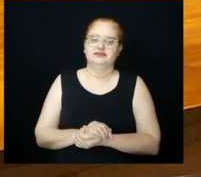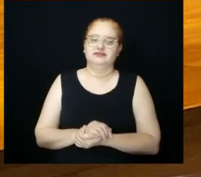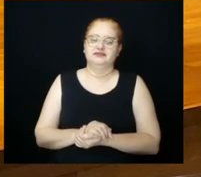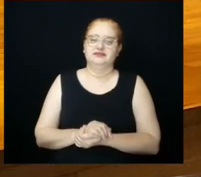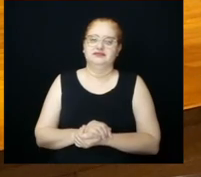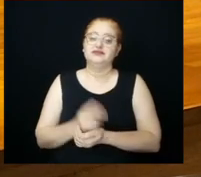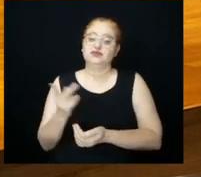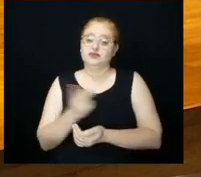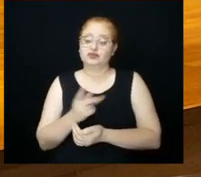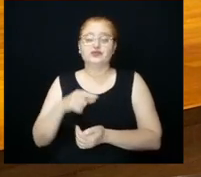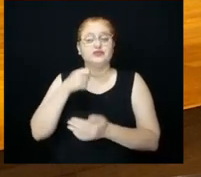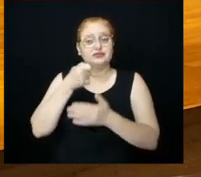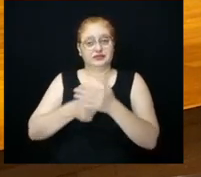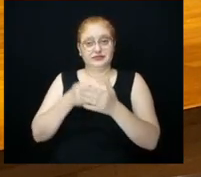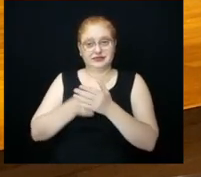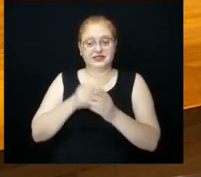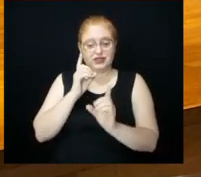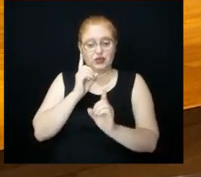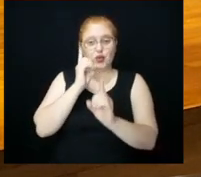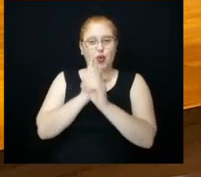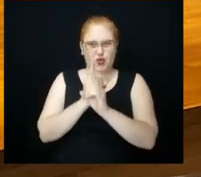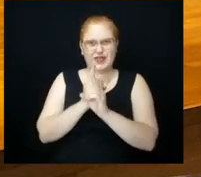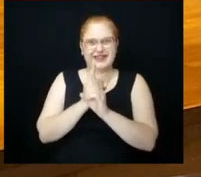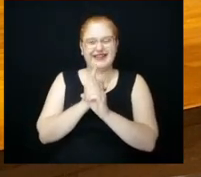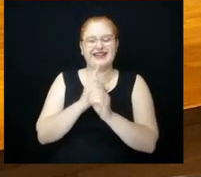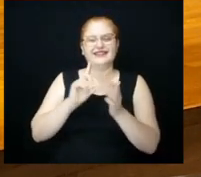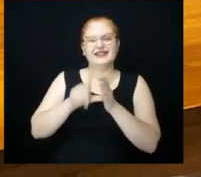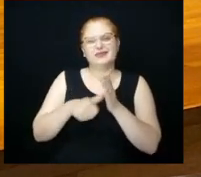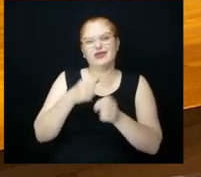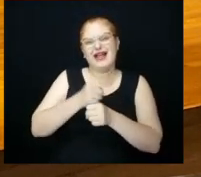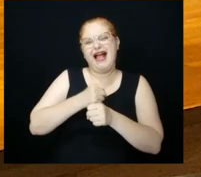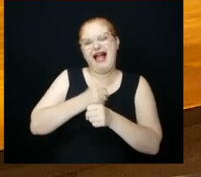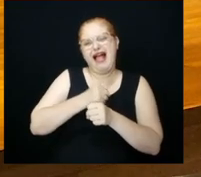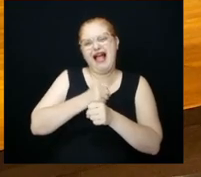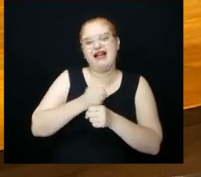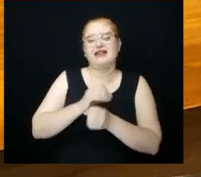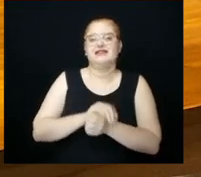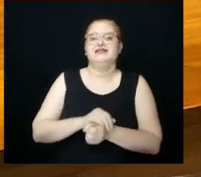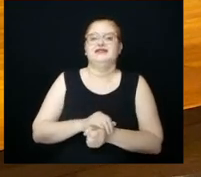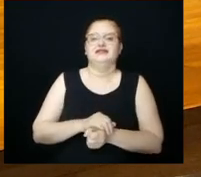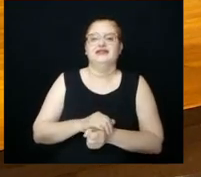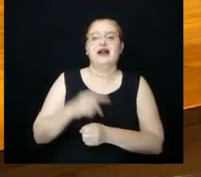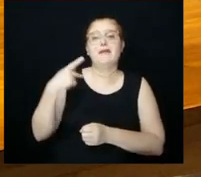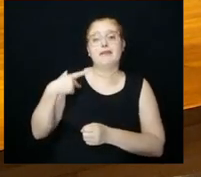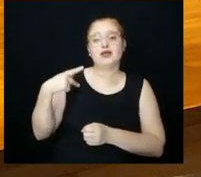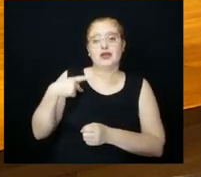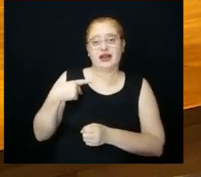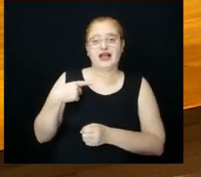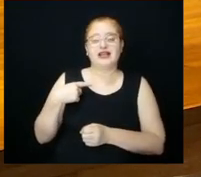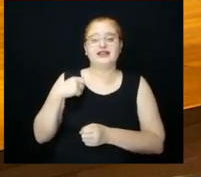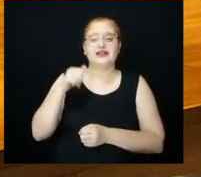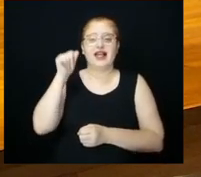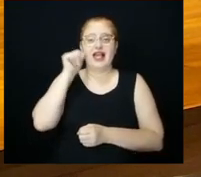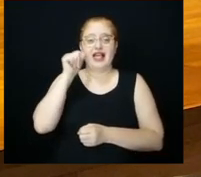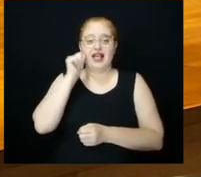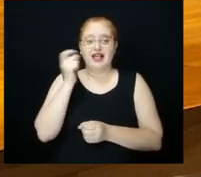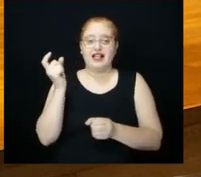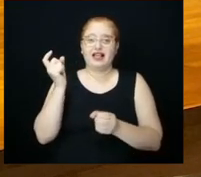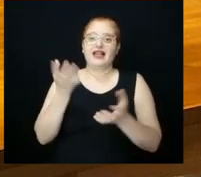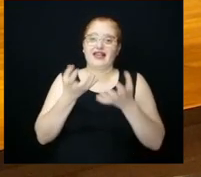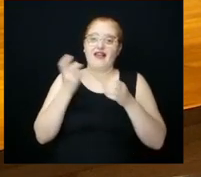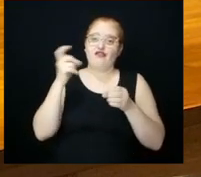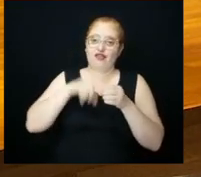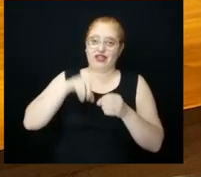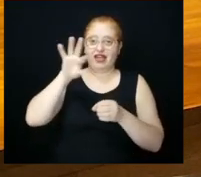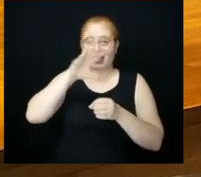eles tentam fazer um reencontro, um retorno após muitos anos, né? Quer dizer, ela tenta retornar para a Nigéria